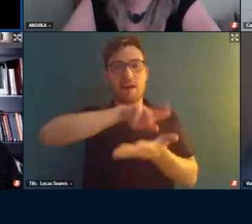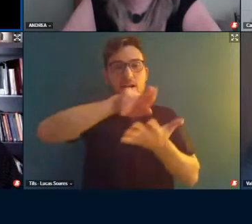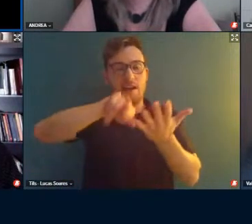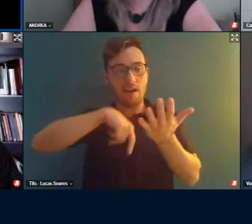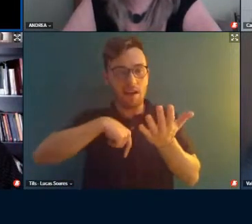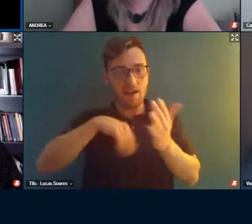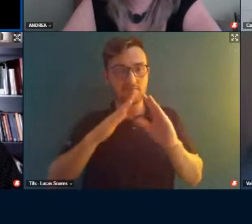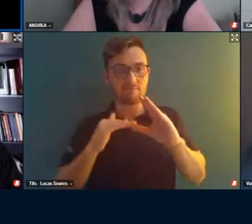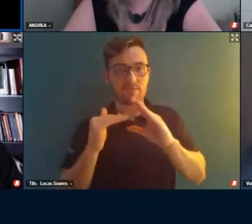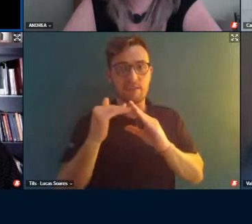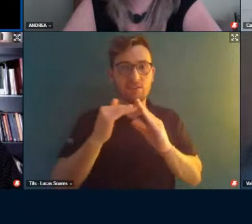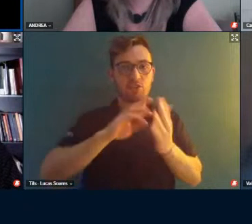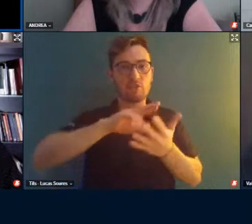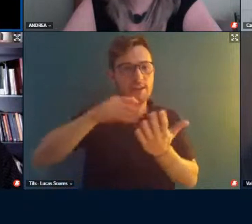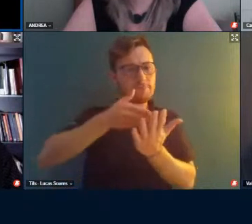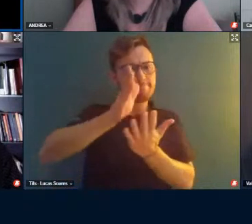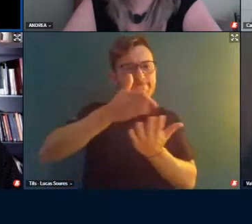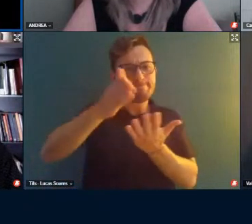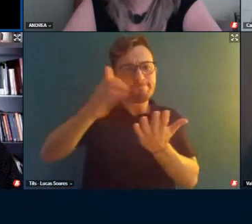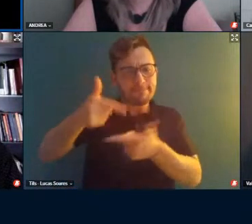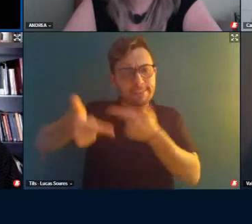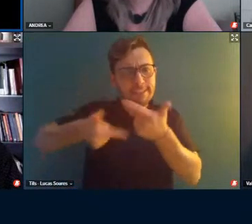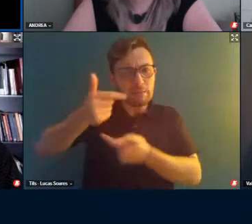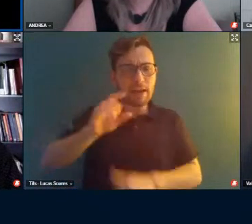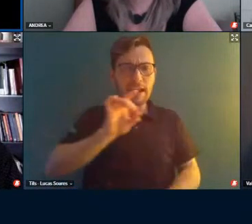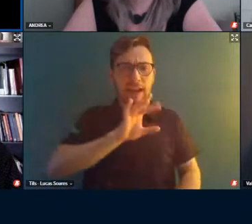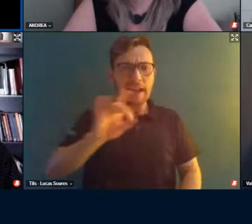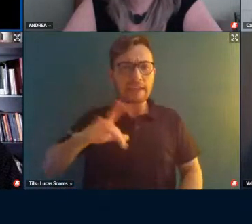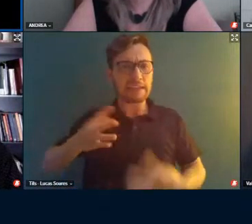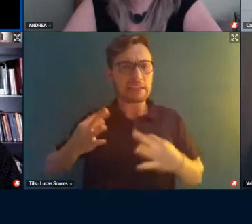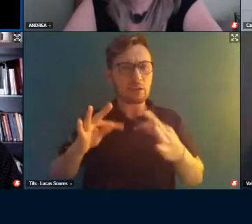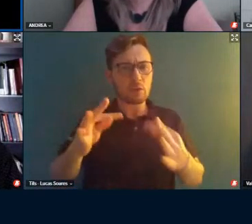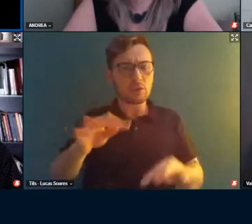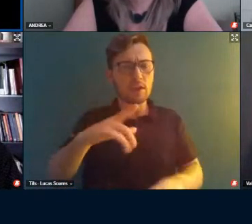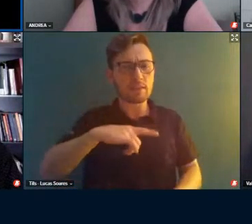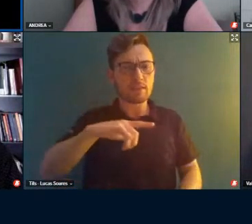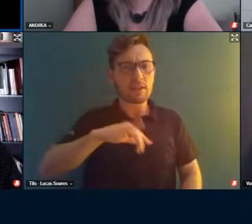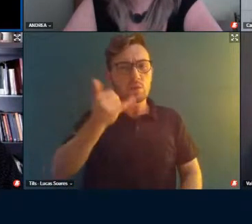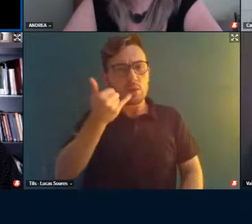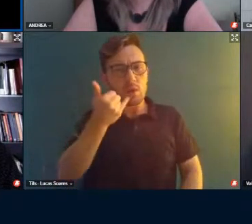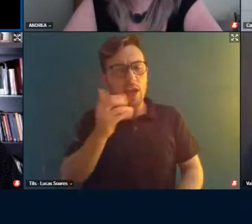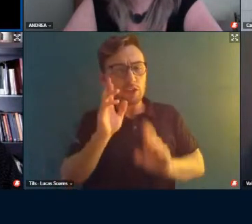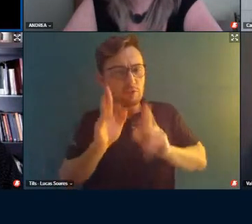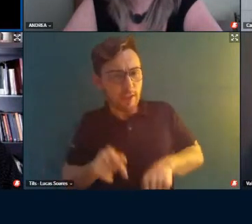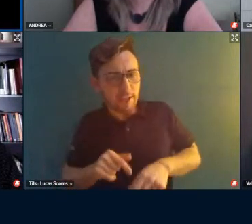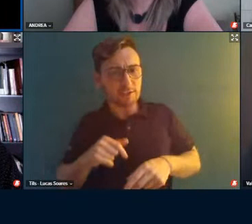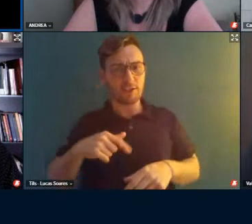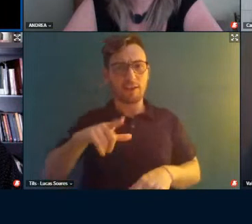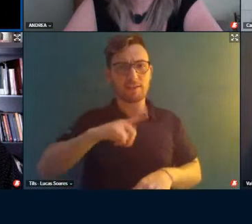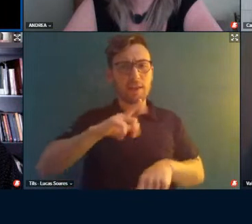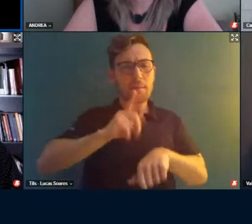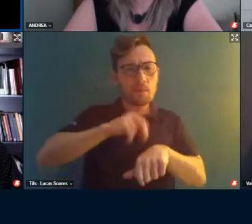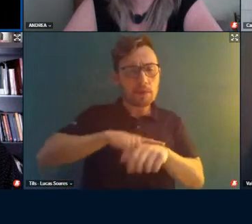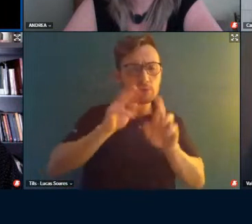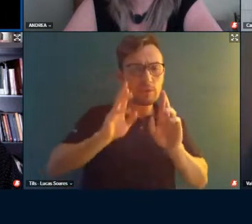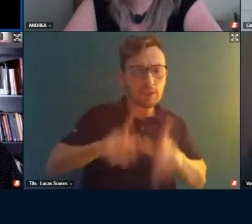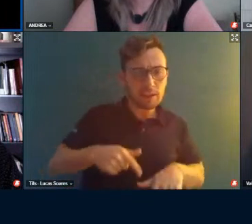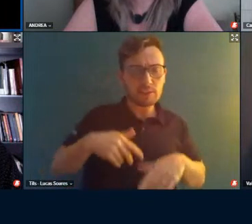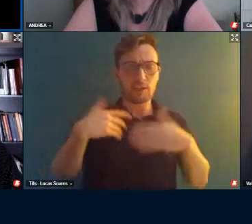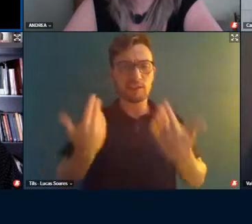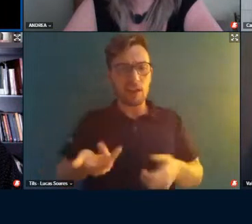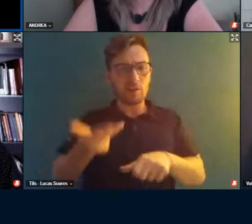vários ramos de trabalho, cada um tem uma tecnologia, tem um celular diferente, tem um aparelho diferente, então a gravação vai